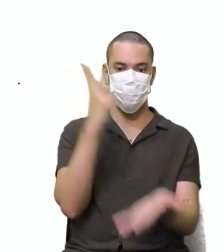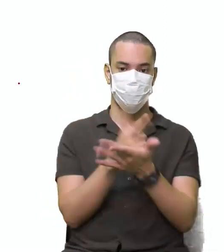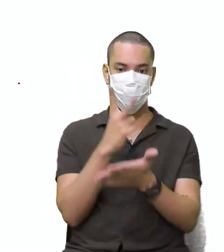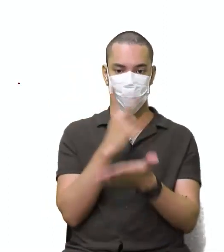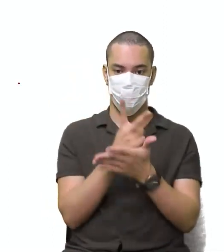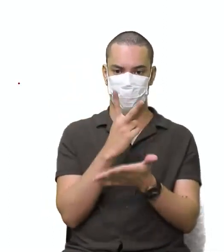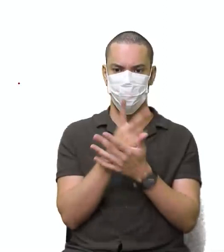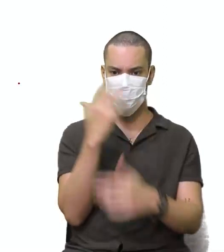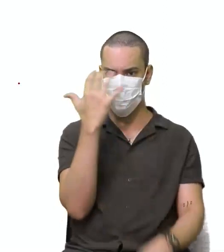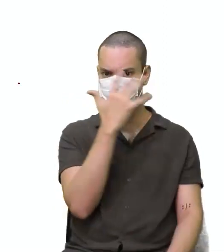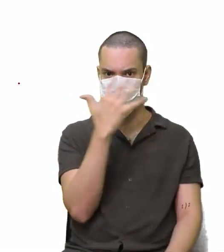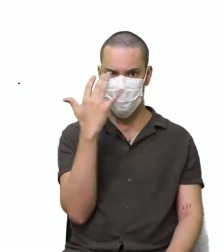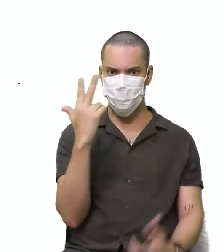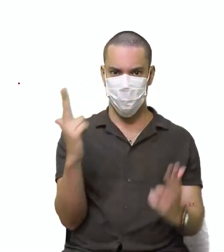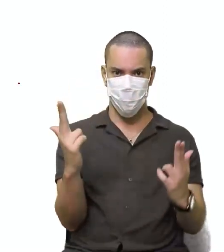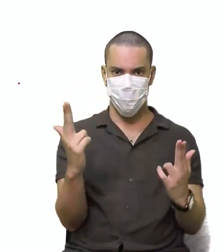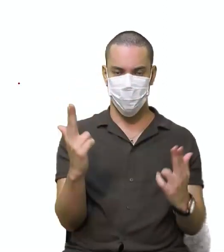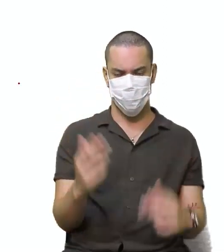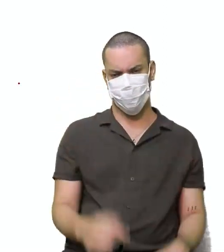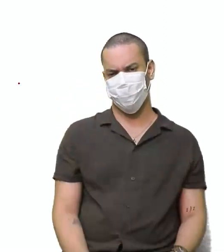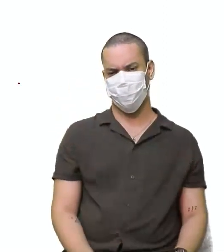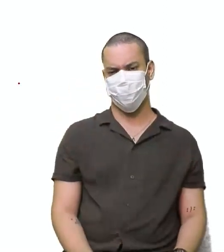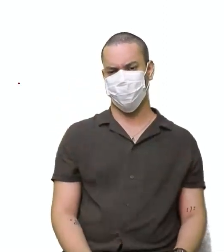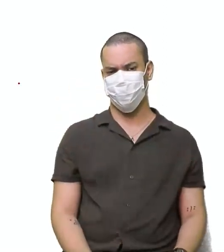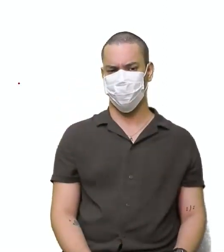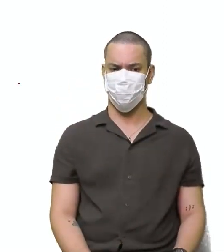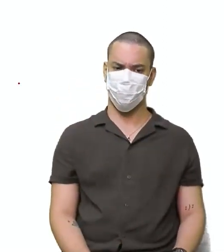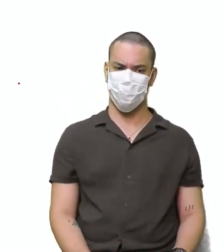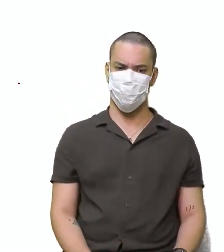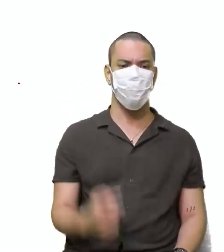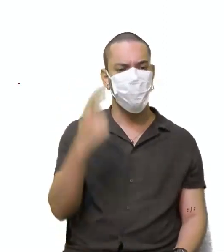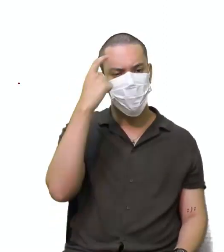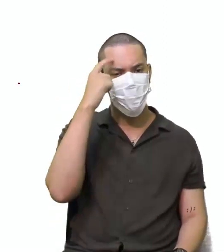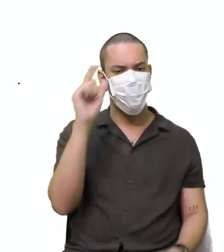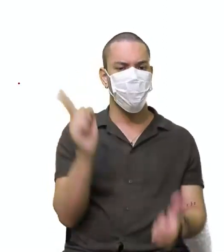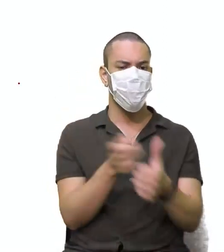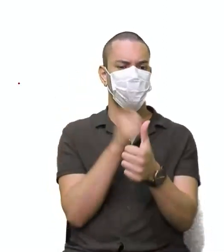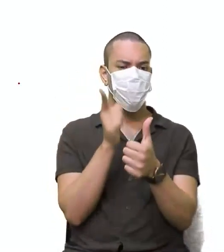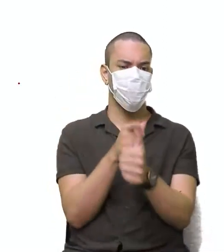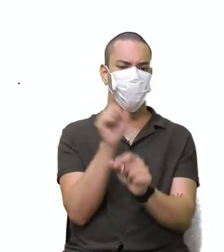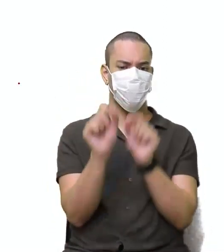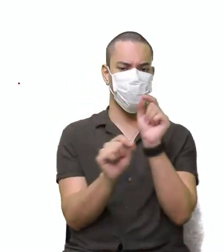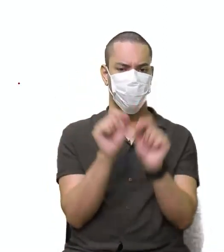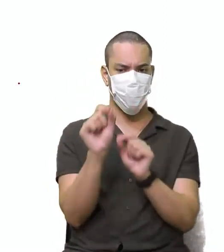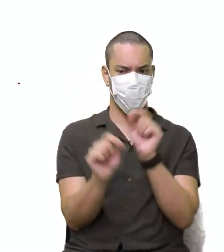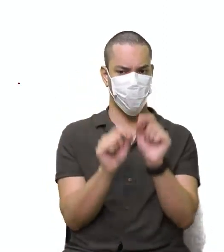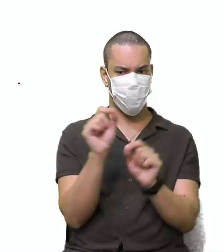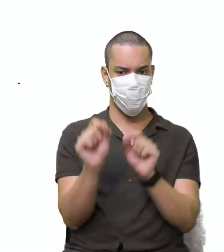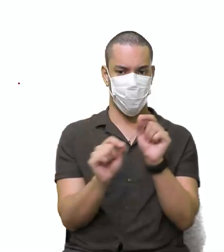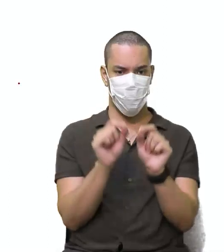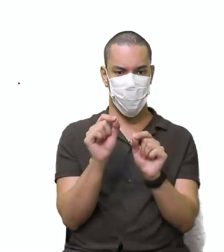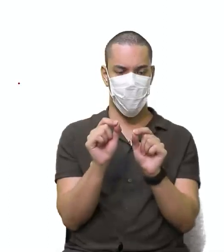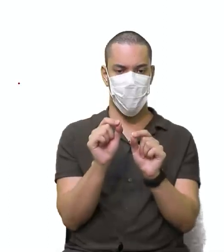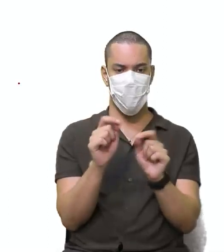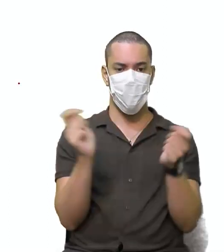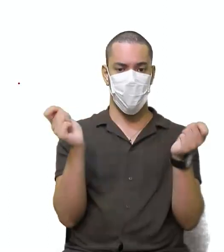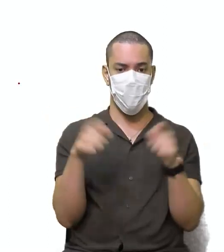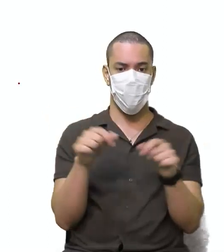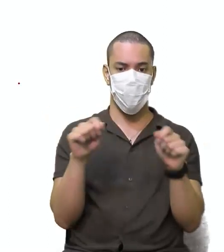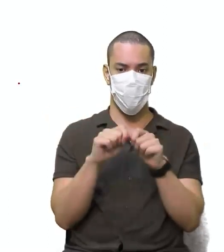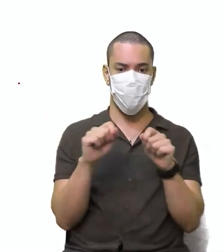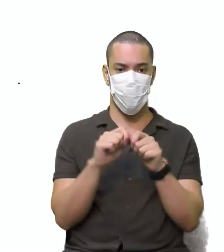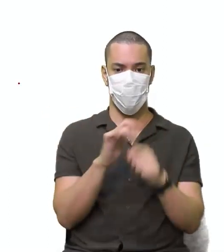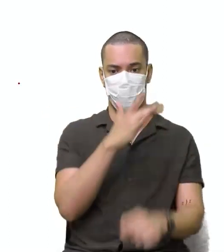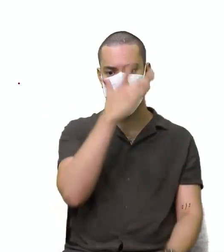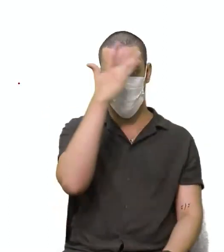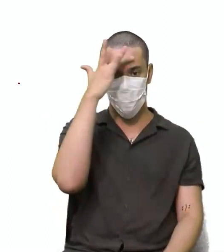sempre daltônicas? Então, o que a gente vai pontuar primeiro? Aí a gente poderia fazer o indivíduo daltônico, né,